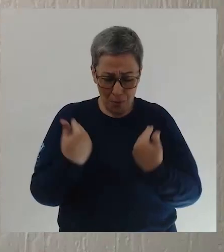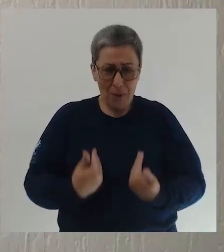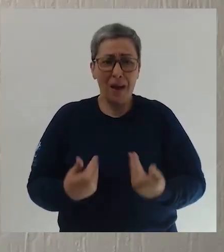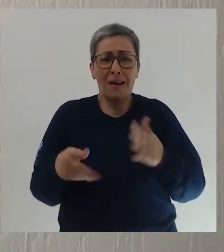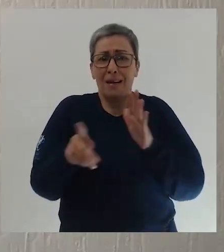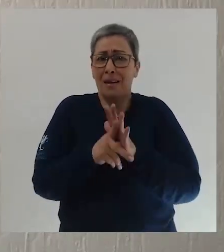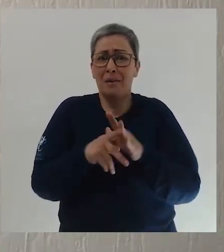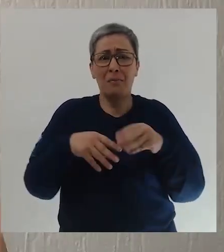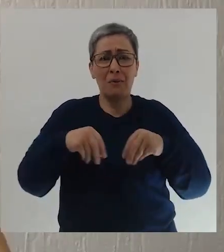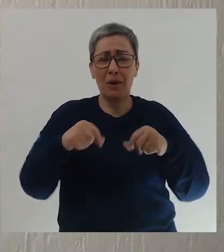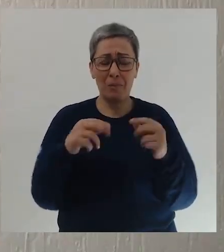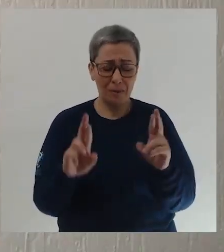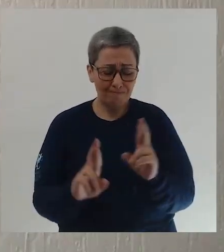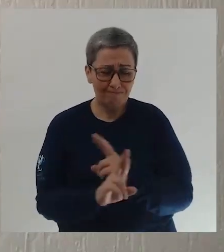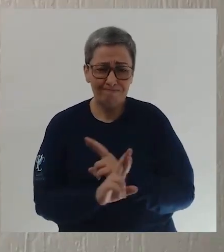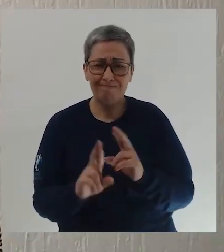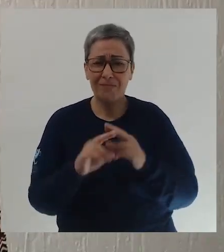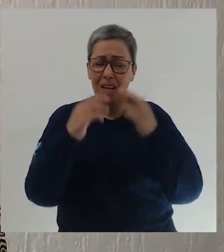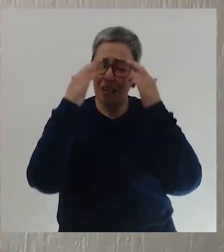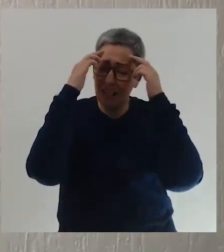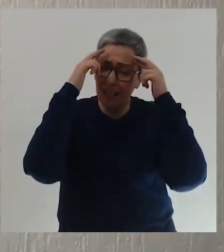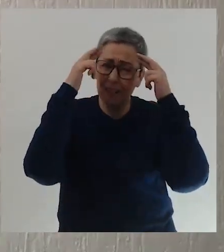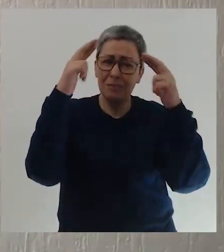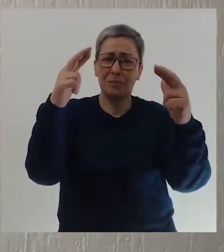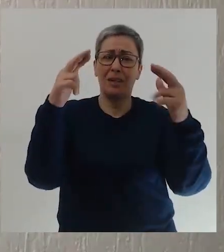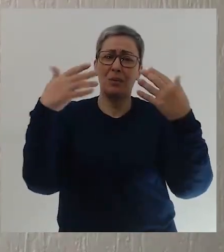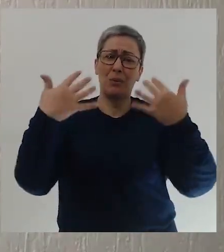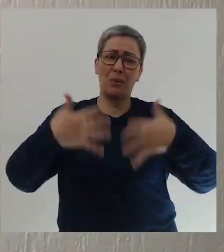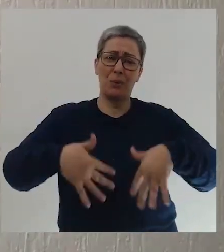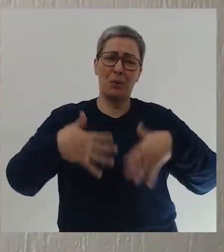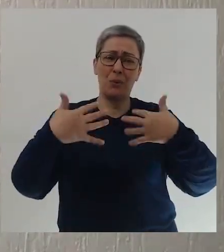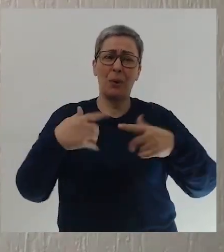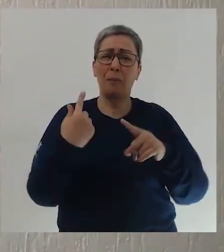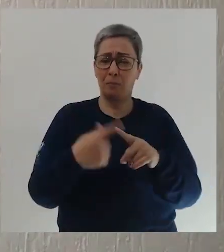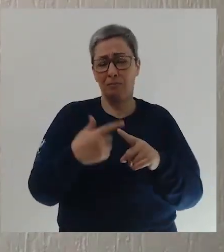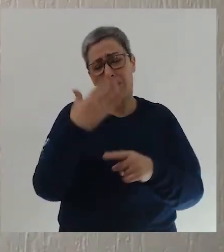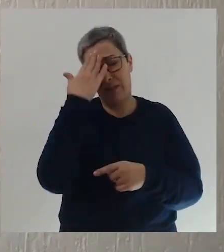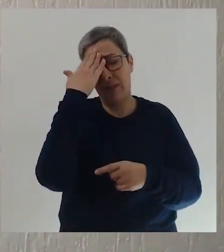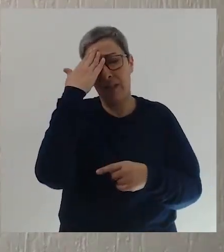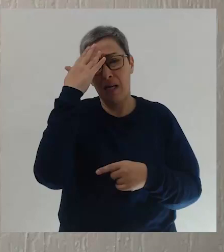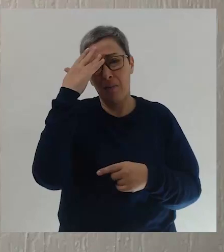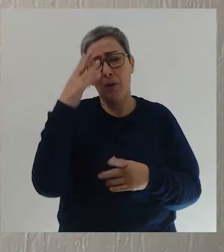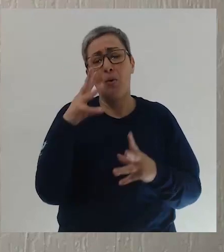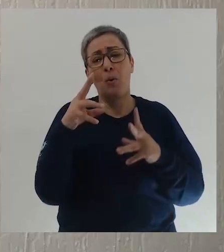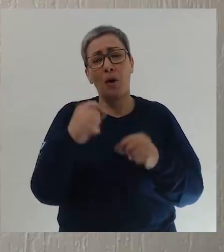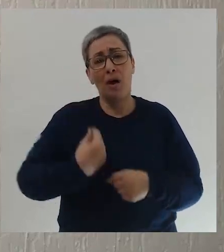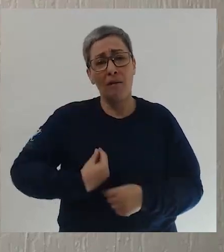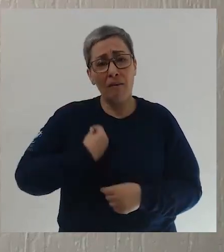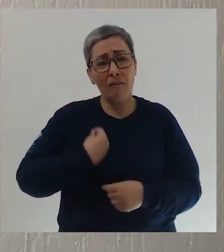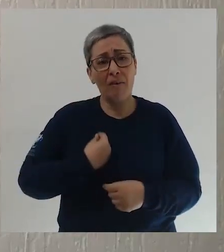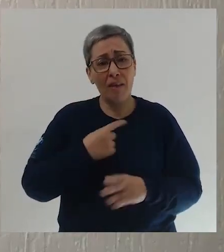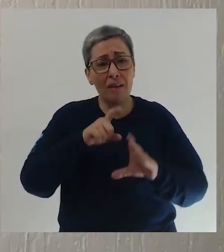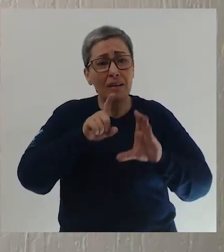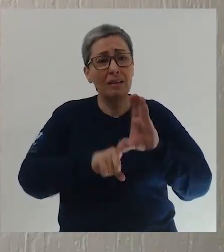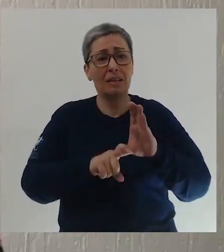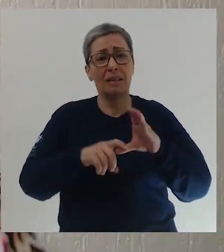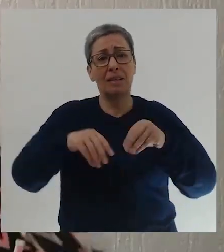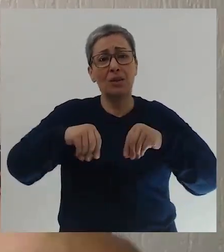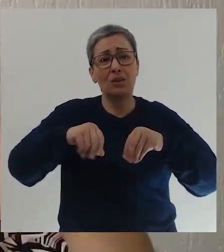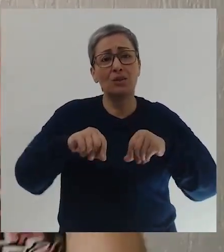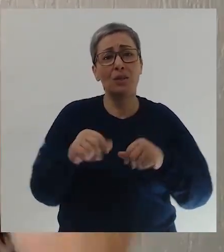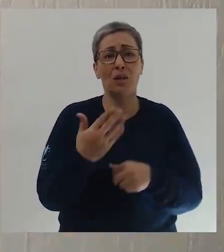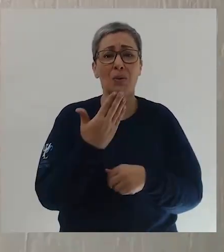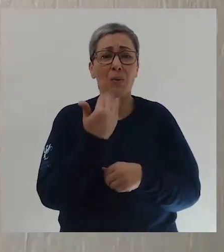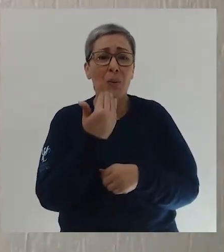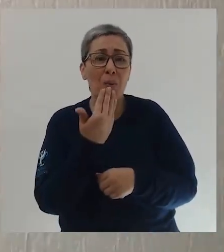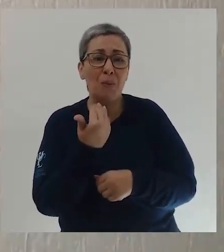a própria terra, né? Porque tem uma relação de respeito muito grande. E porque eles sabem, né? Mais do que ninguém, que a vida vem da terra,